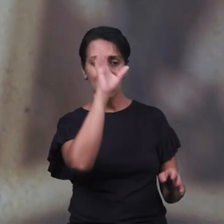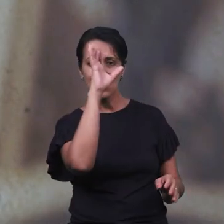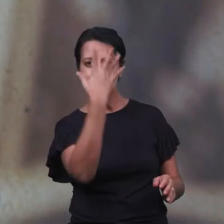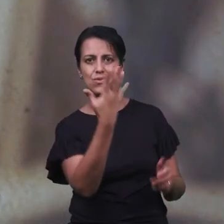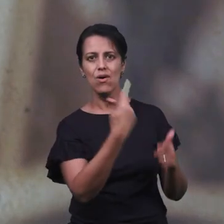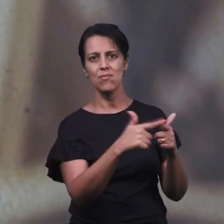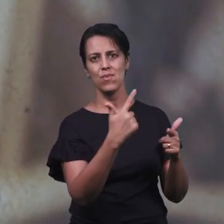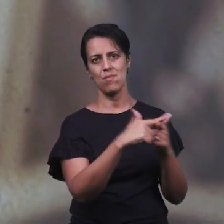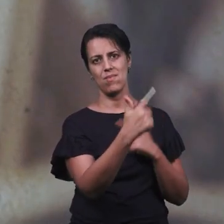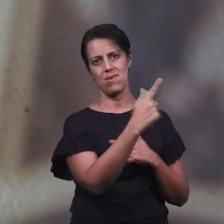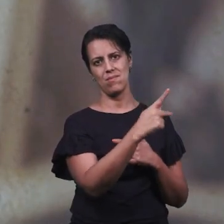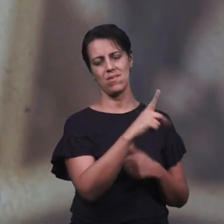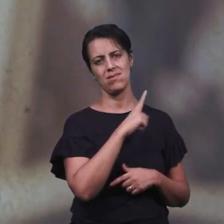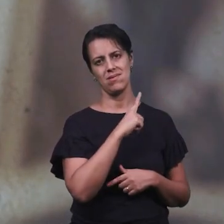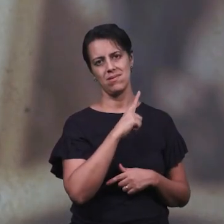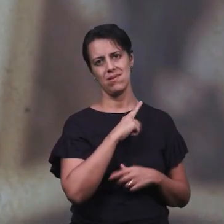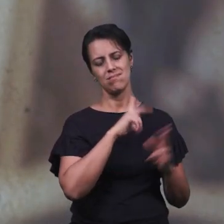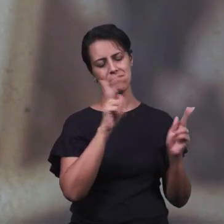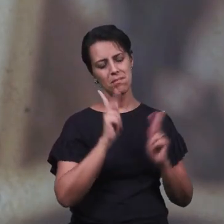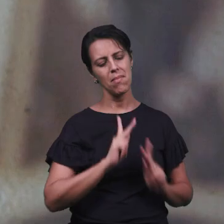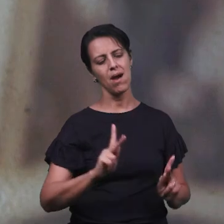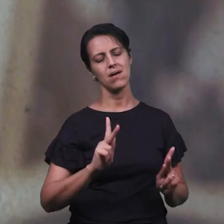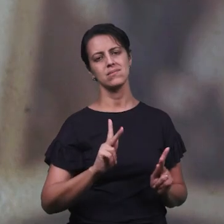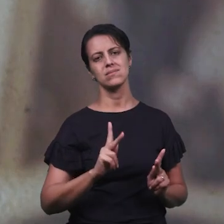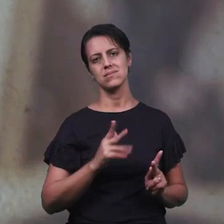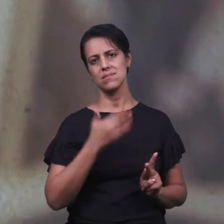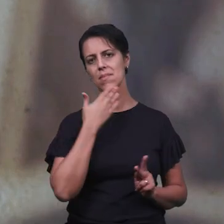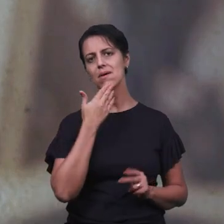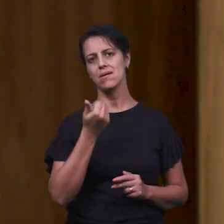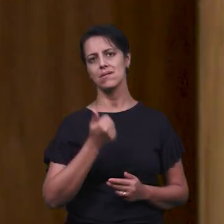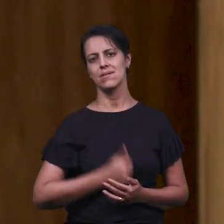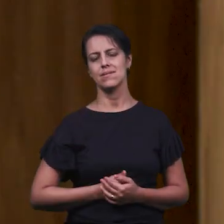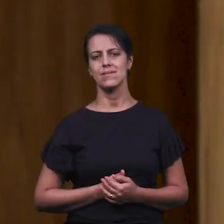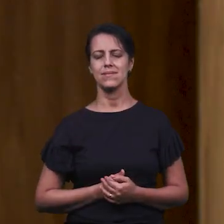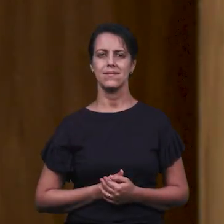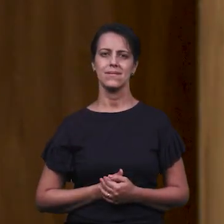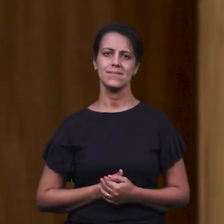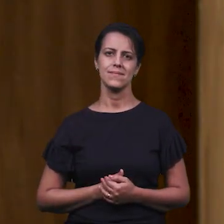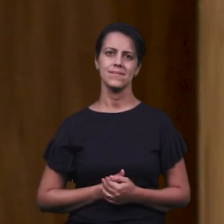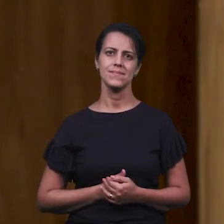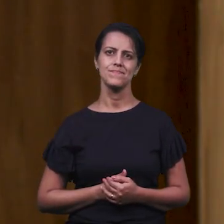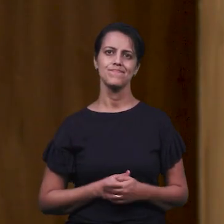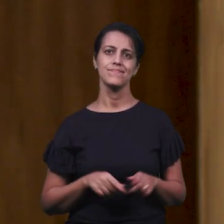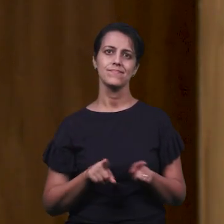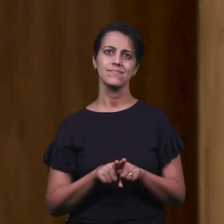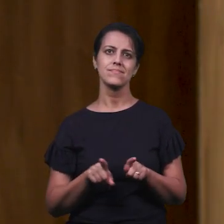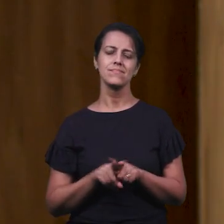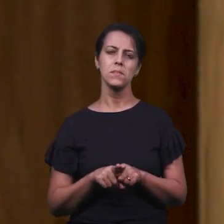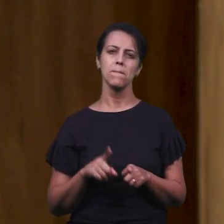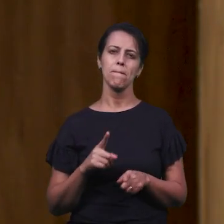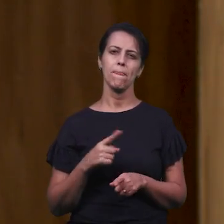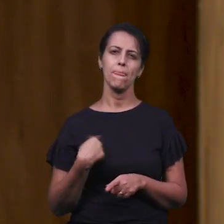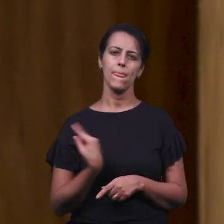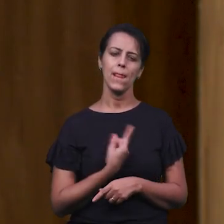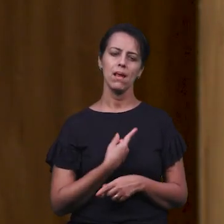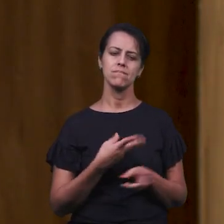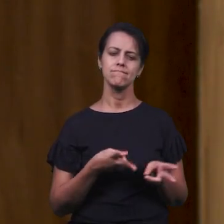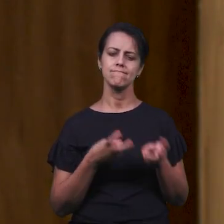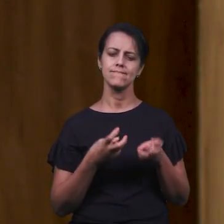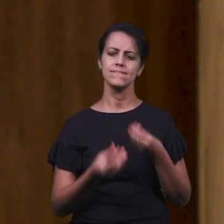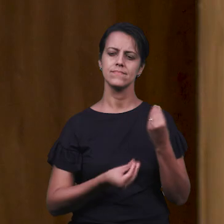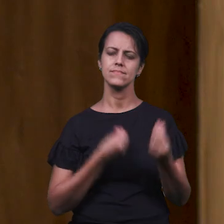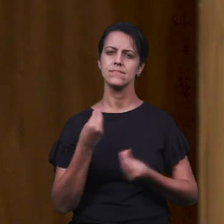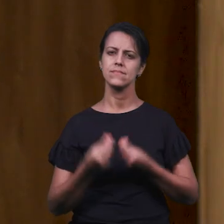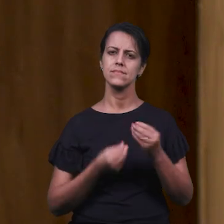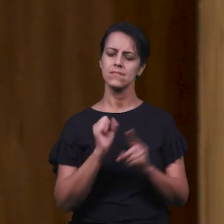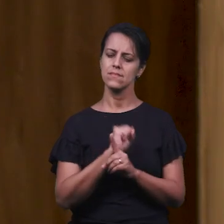resolver a questão de uma forma mais pacífica possível, né? Até a gente vê um pouco, né, naquilo que é a nossa sociedade